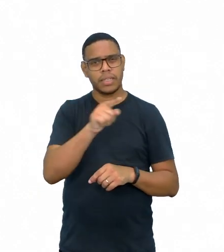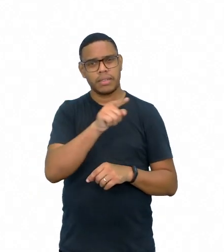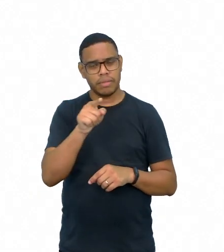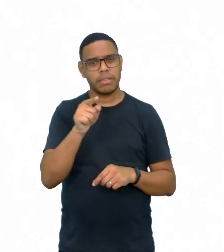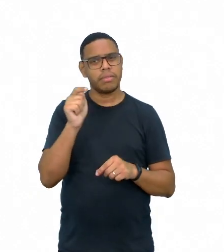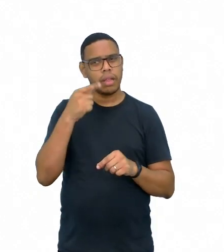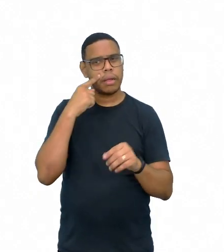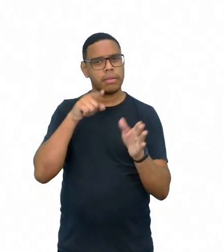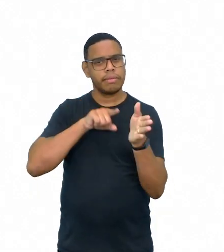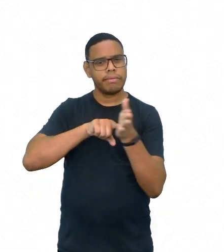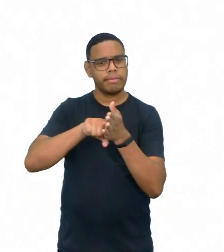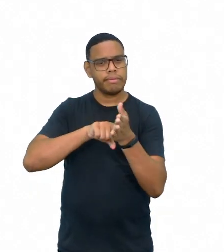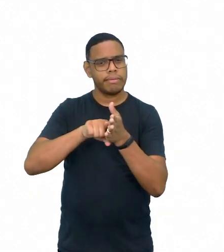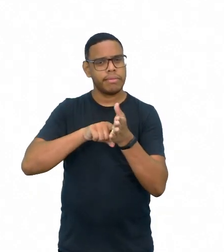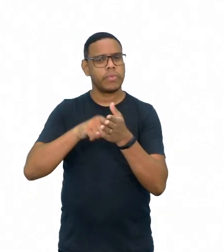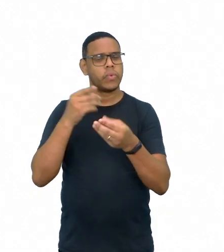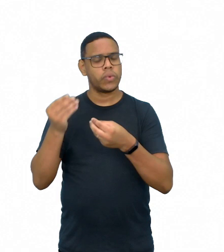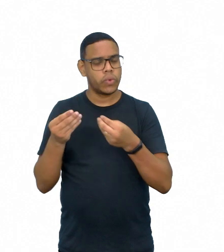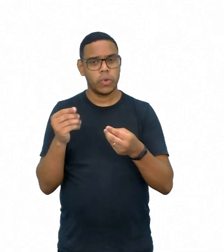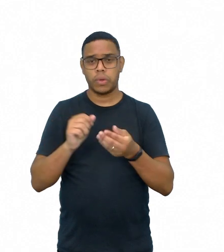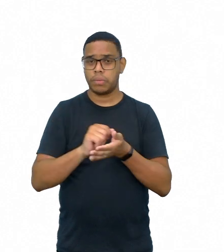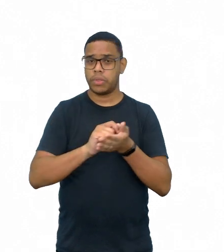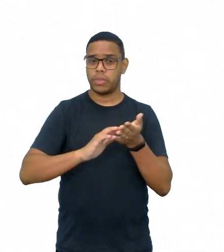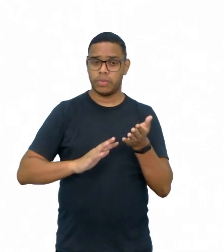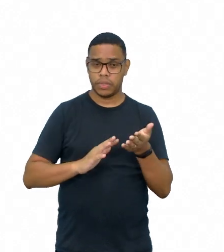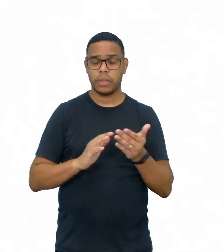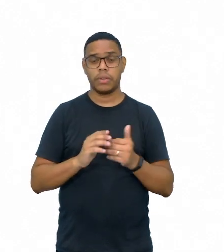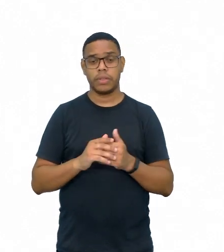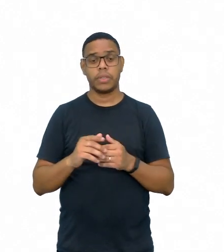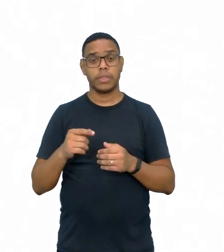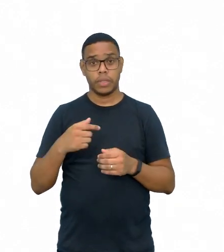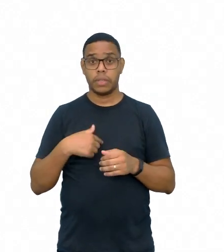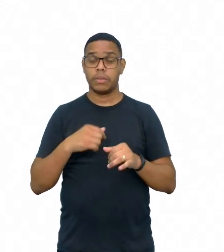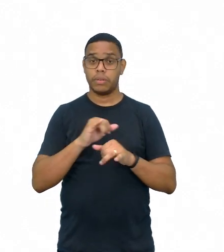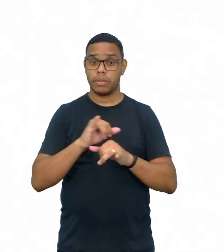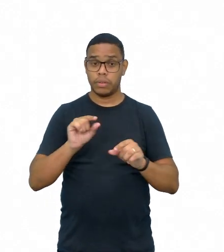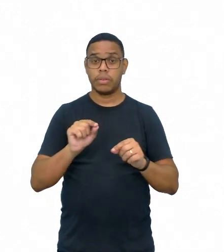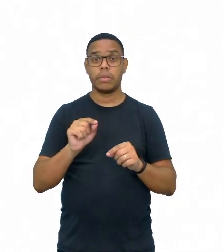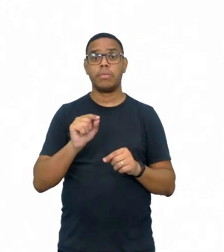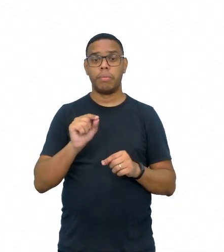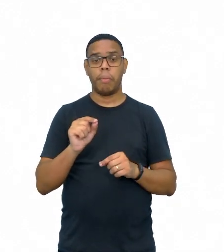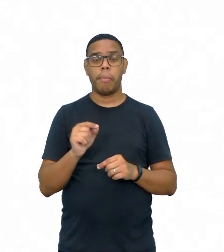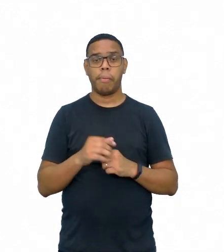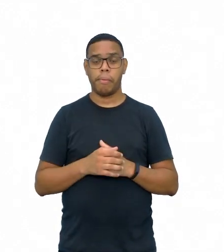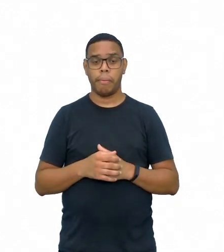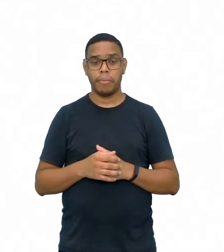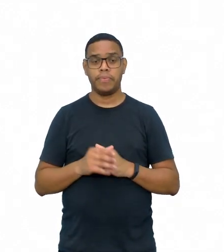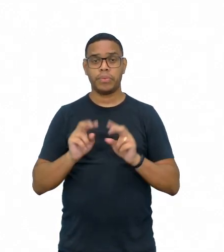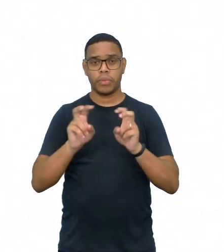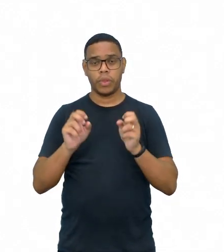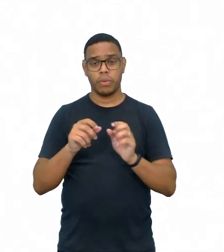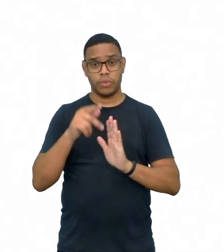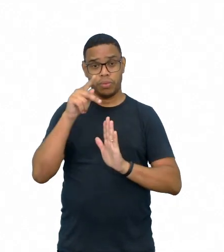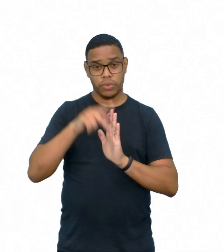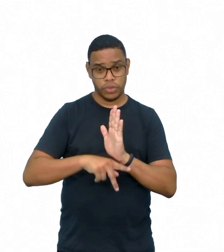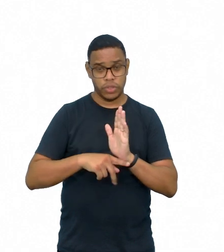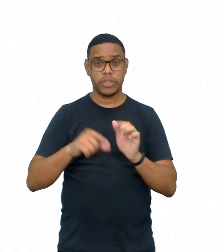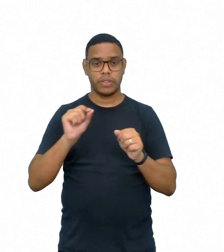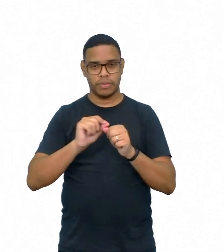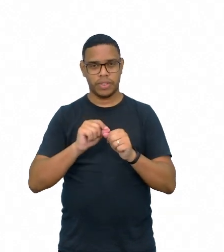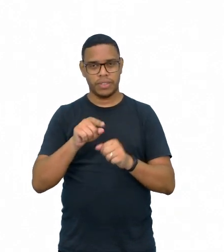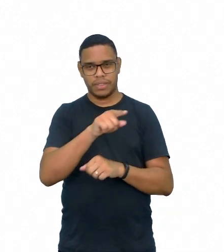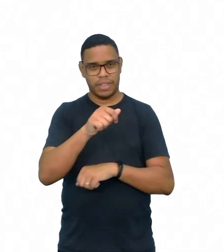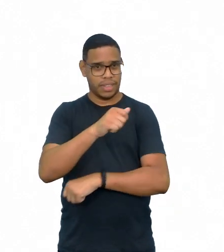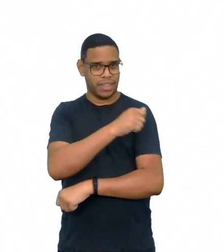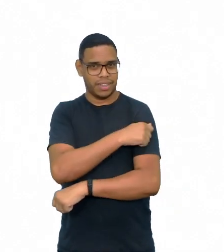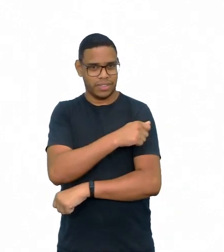possa trabalhar com essas atividades. Aí eu volto a falar para vocês desse projeto que eu fiz, que os alunos,